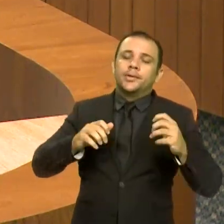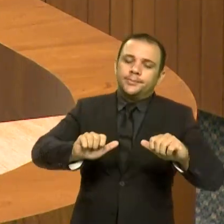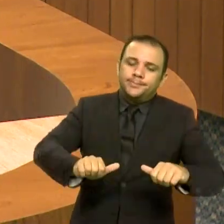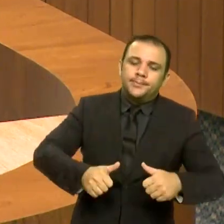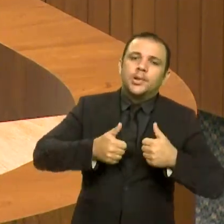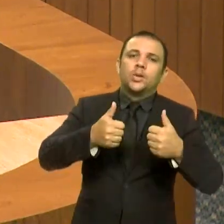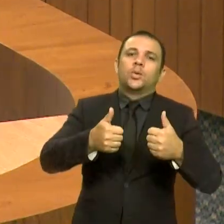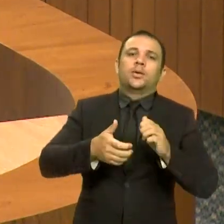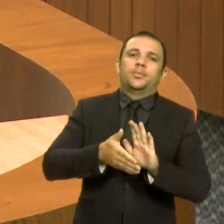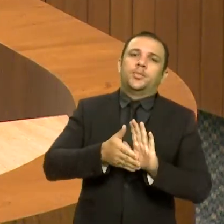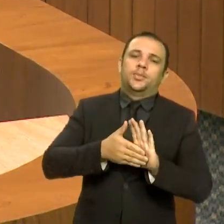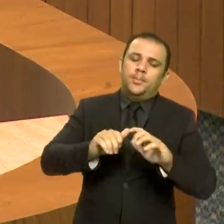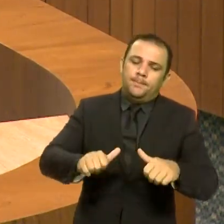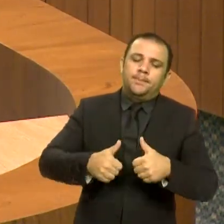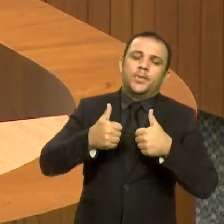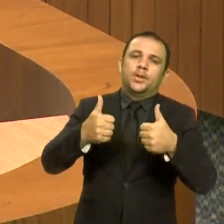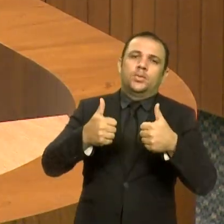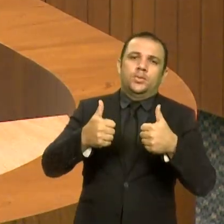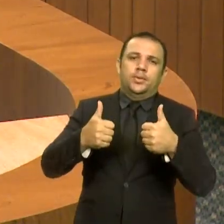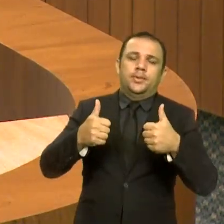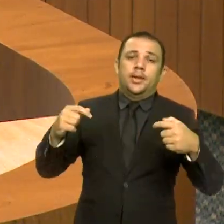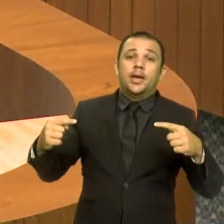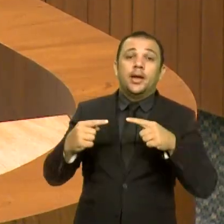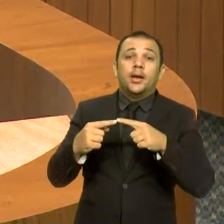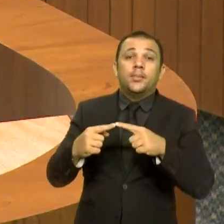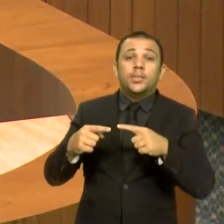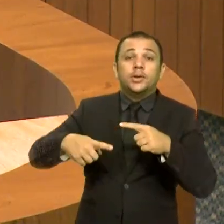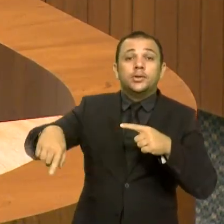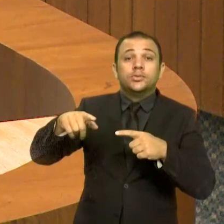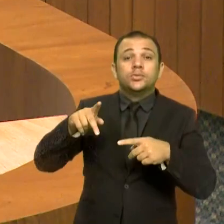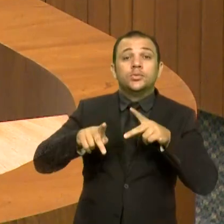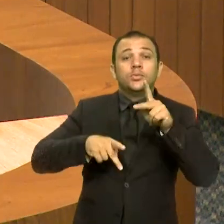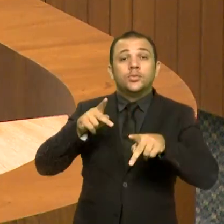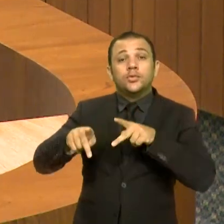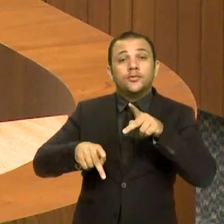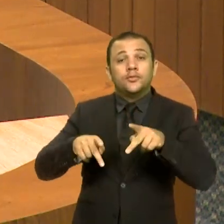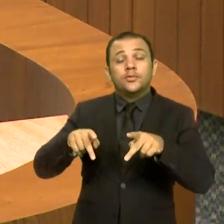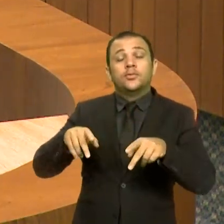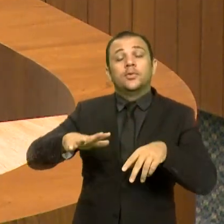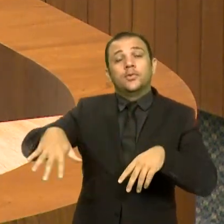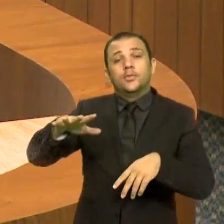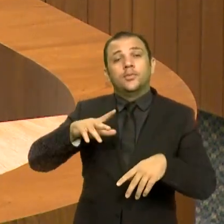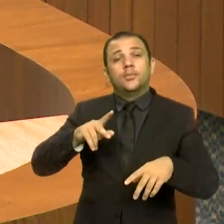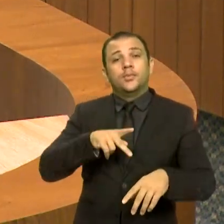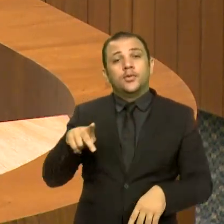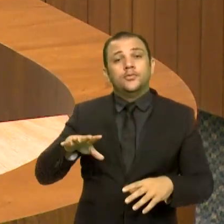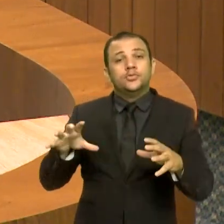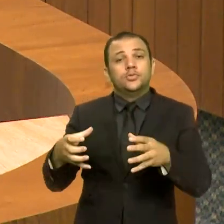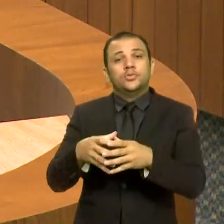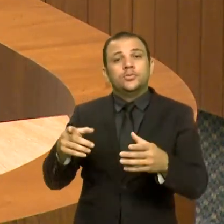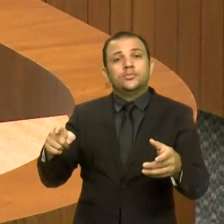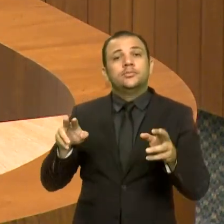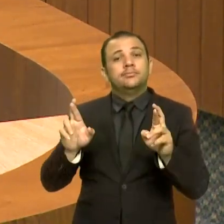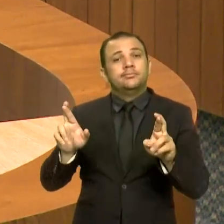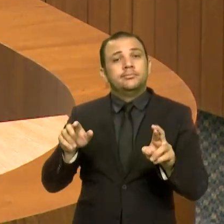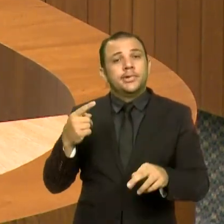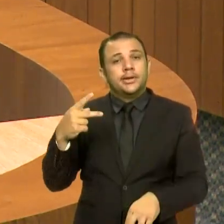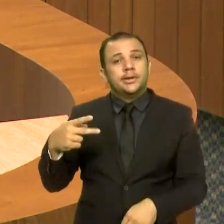a proposta, de acordo com os anseios dos professores, a necessidade dos professores, que era com relação